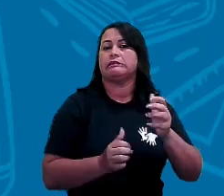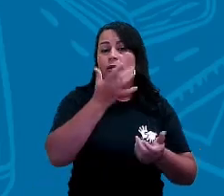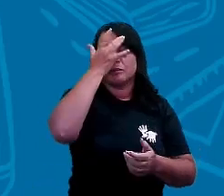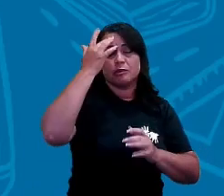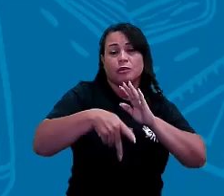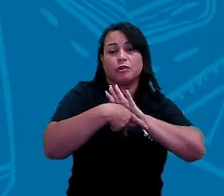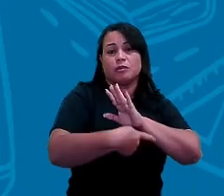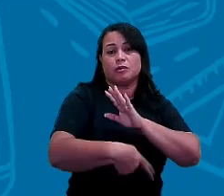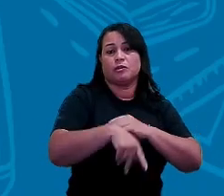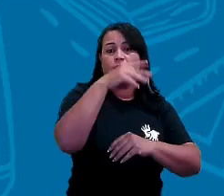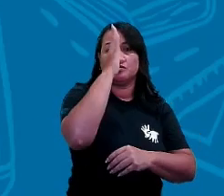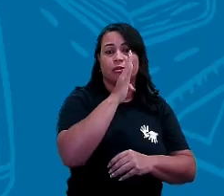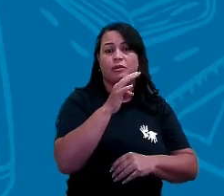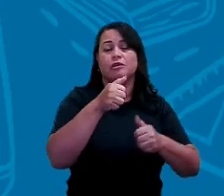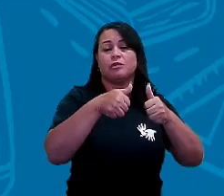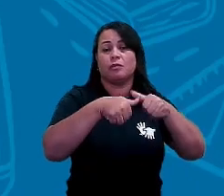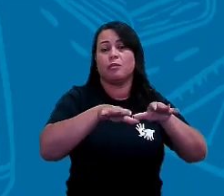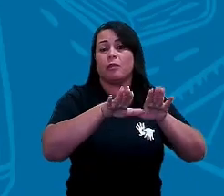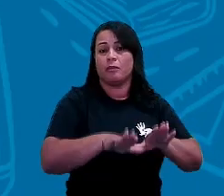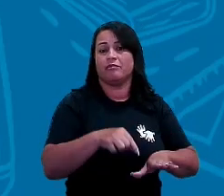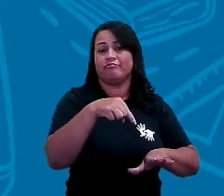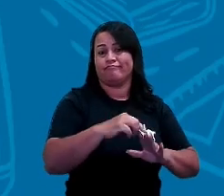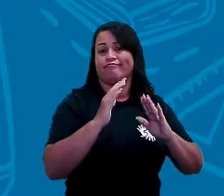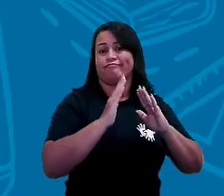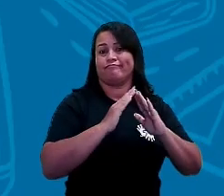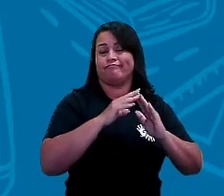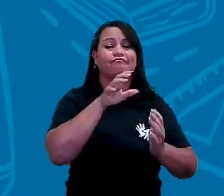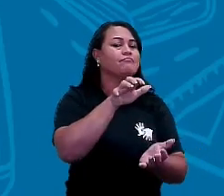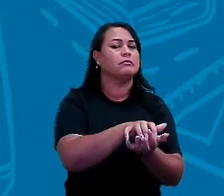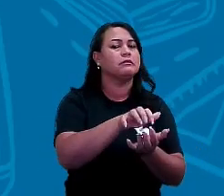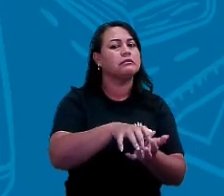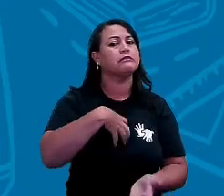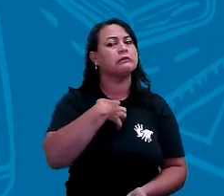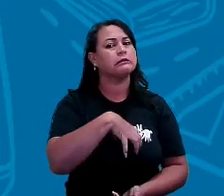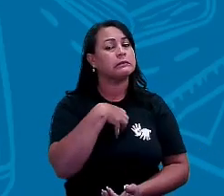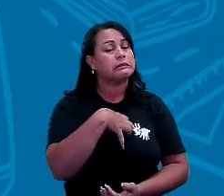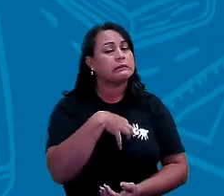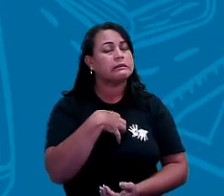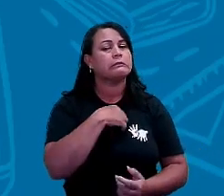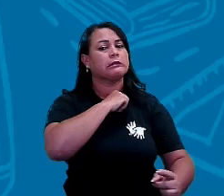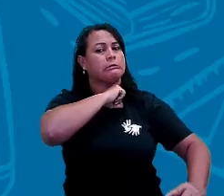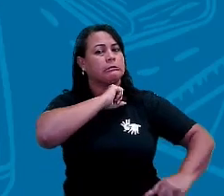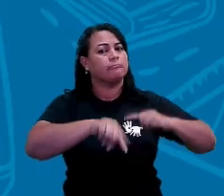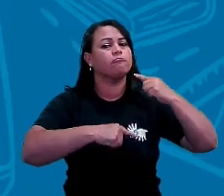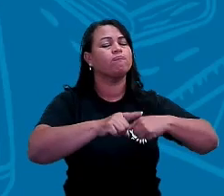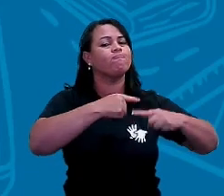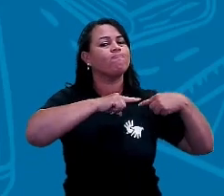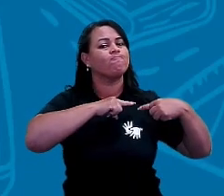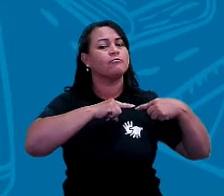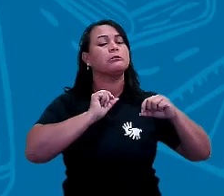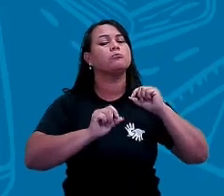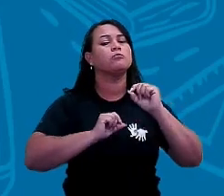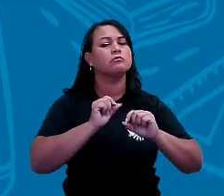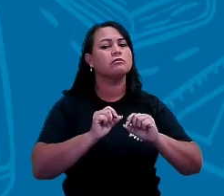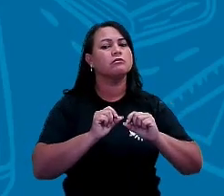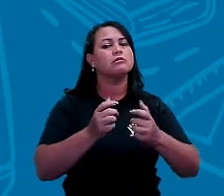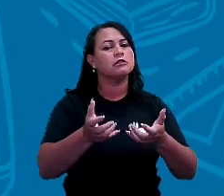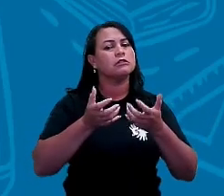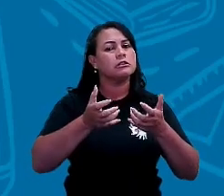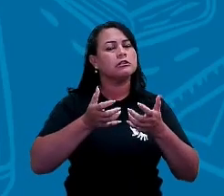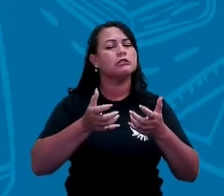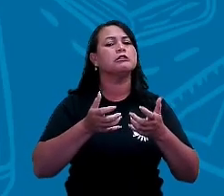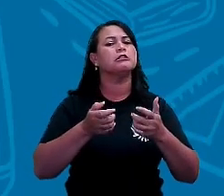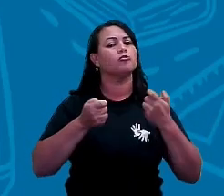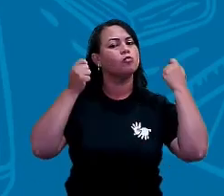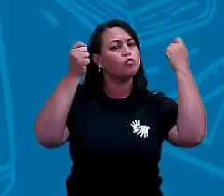brasileiros que moravam aqui em Pernambuco ficassem revoltados. E com isso, eles quiseram, e